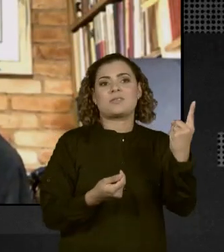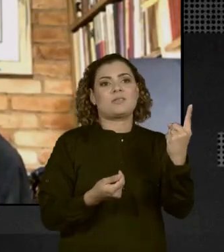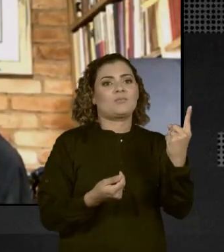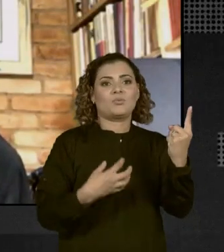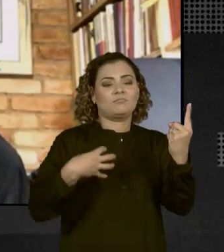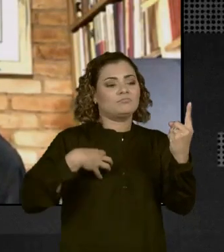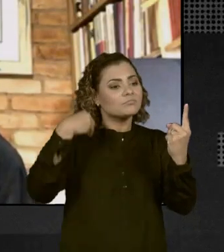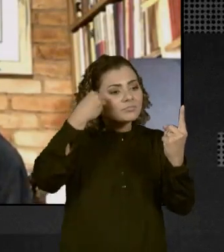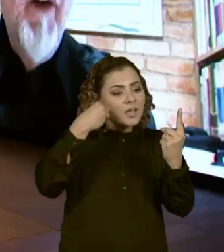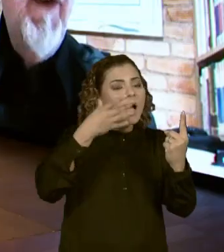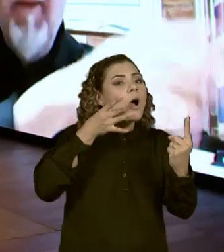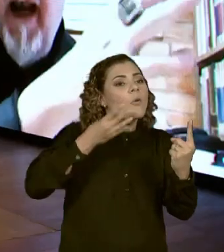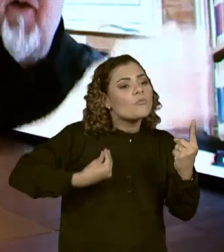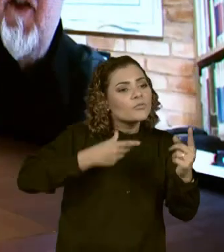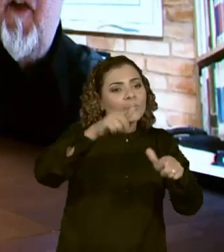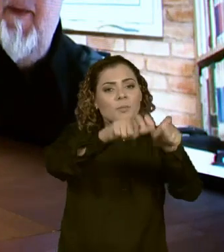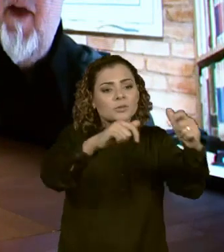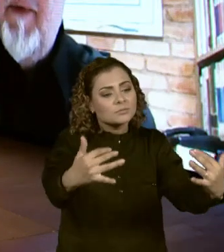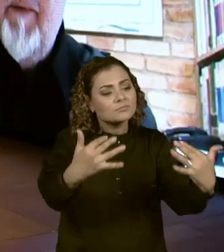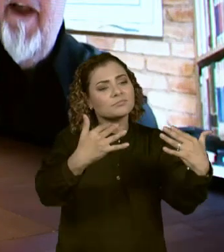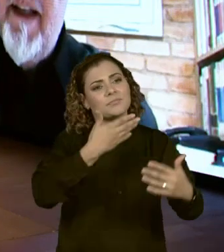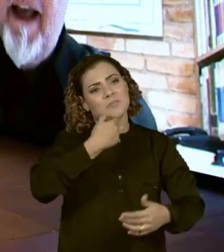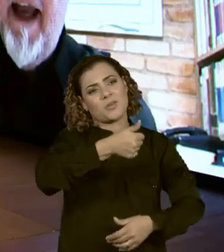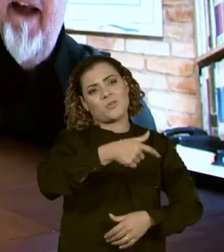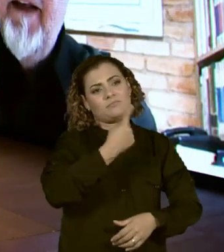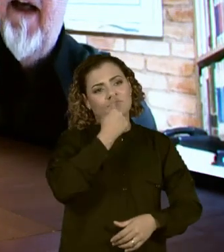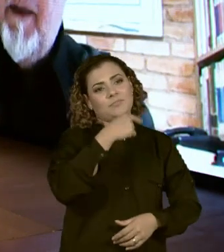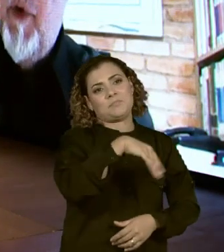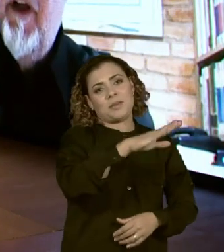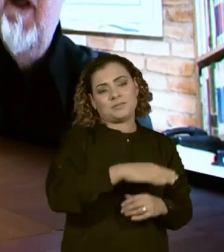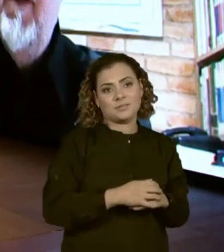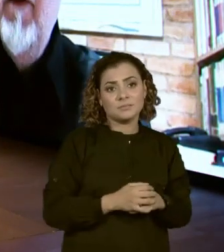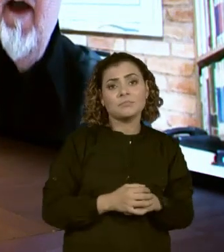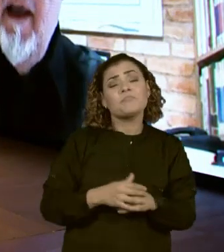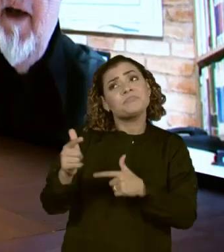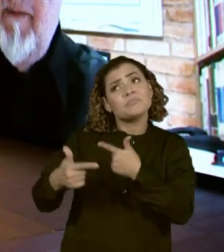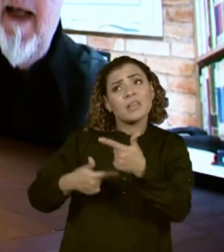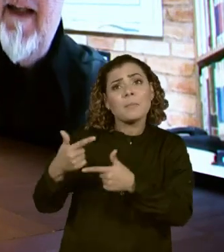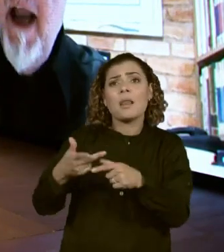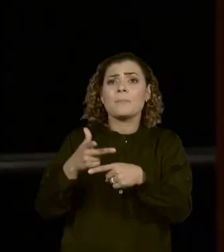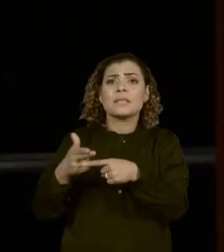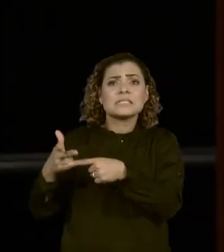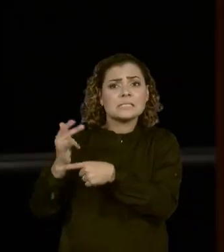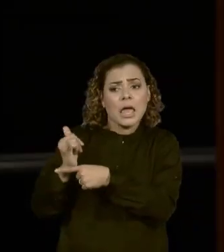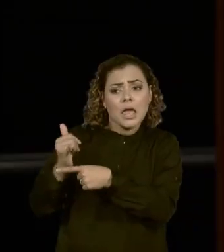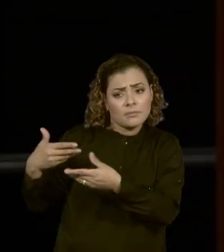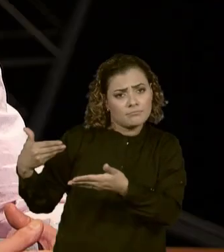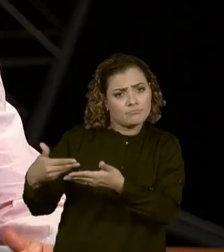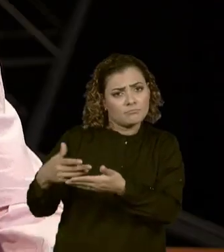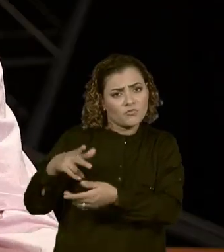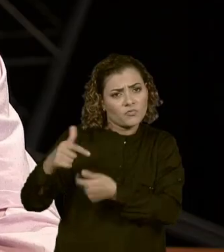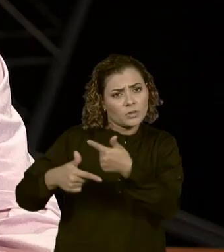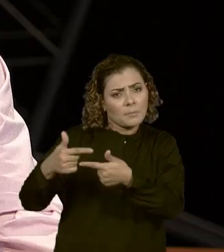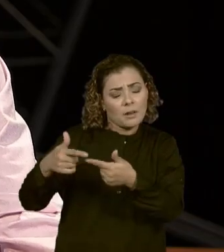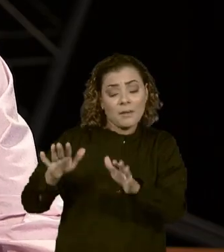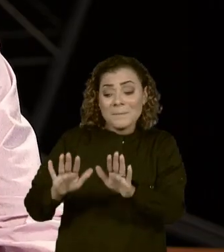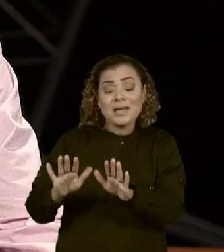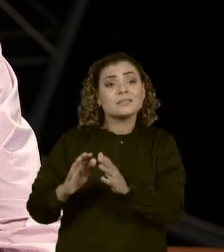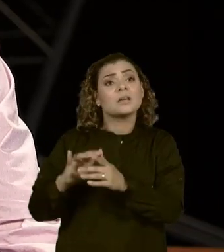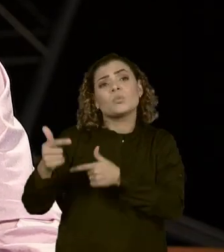ao vivo mesmo, ao estar ali com aquela história acontecendo uma